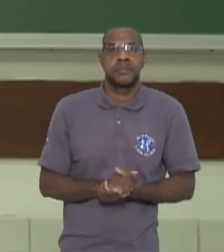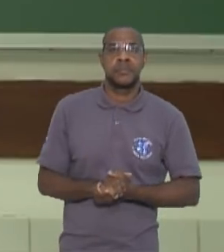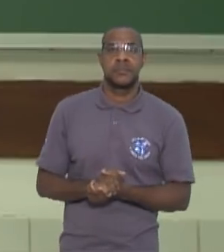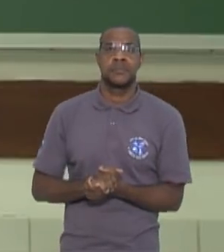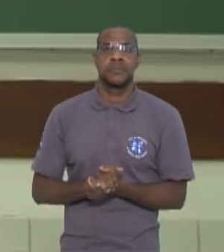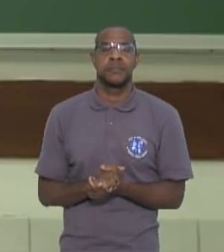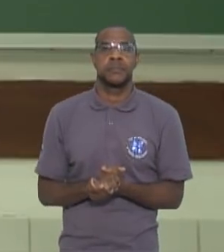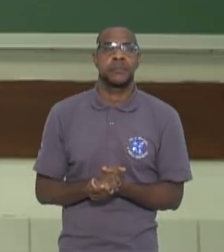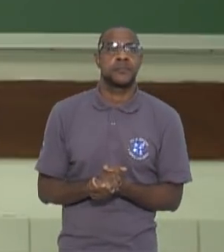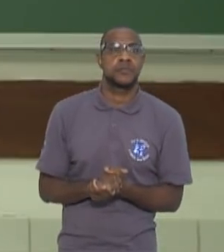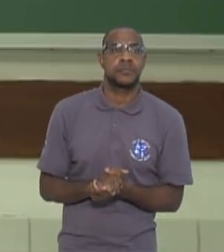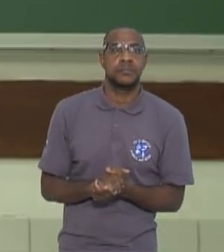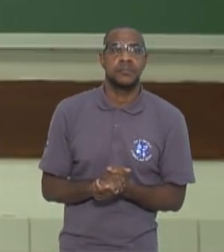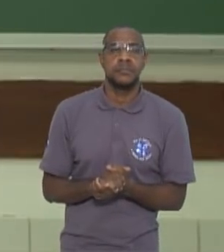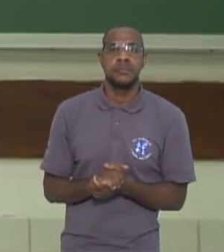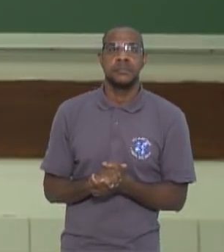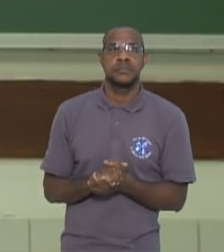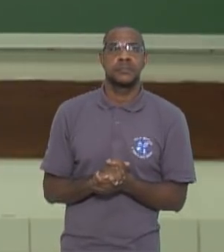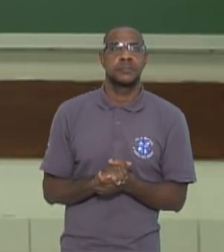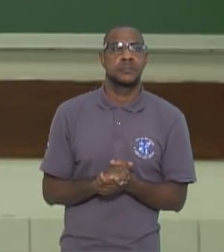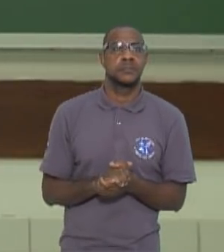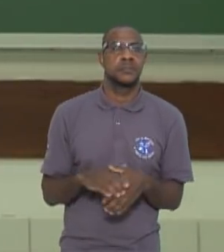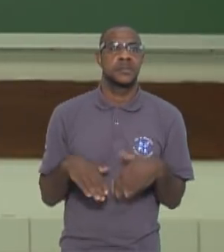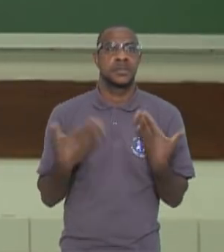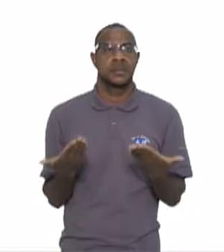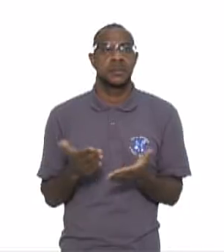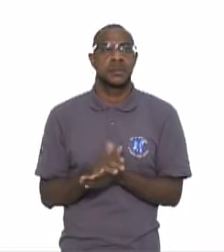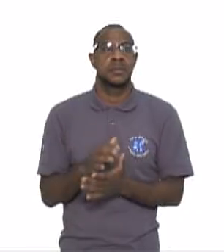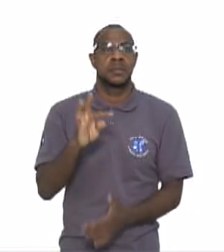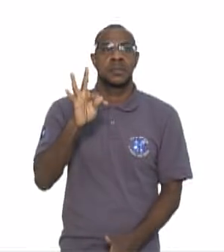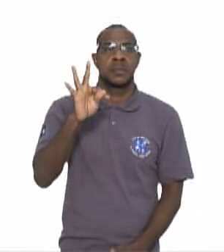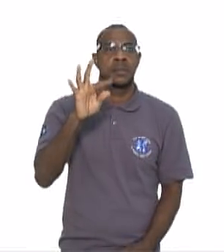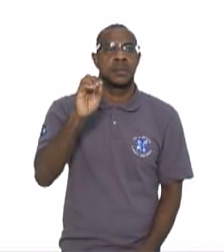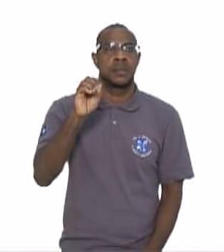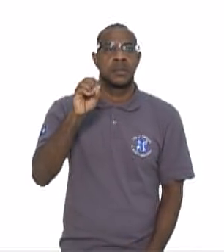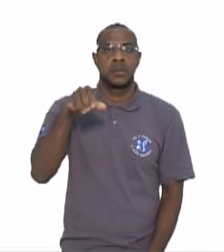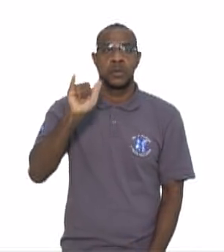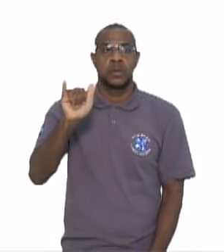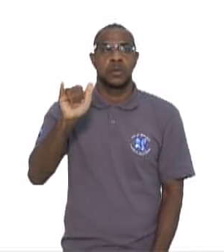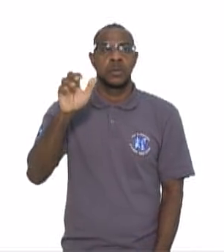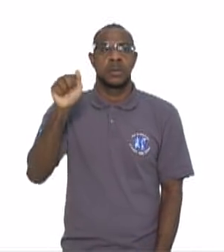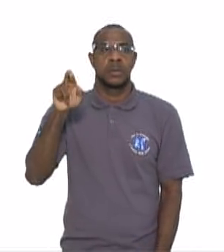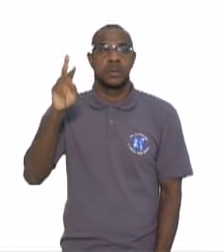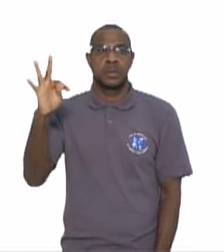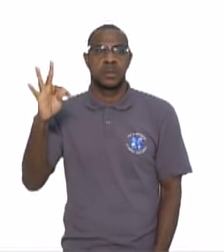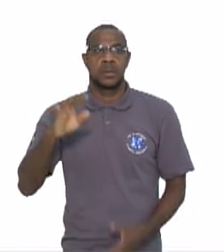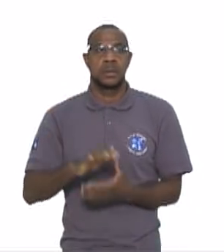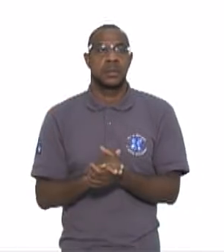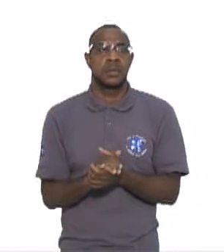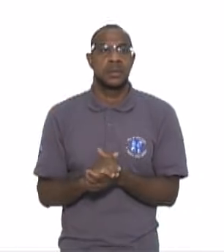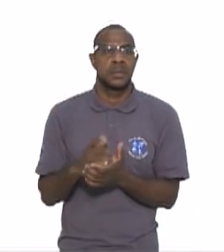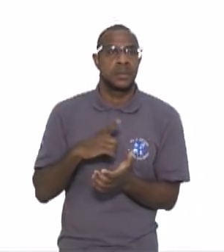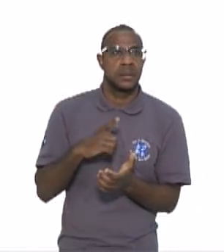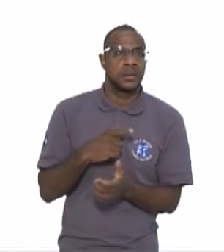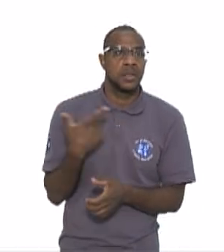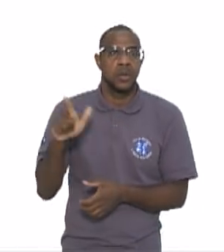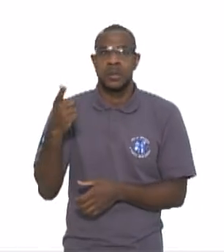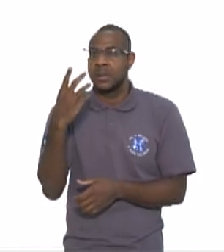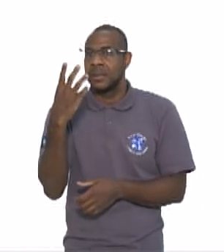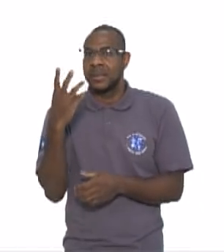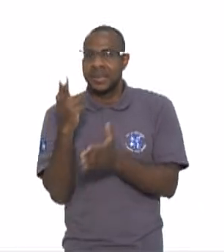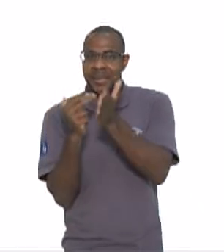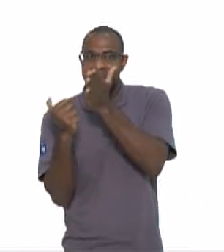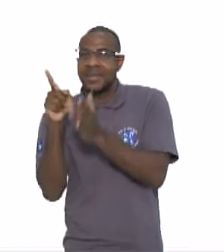divertidas e engraçadas. Então aqui, toy art, né? Uma explicação ali. Tem outro desenho de uma outra toy